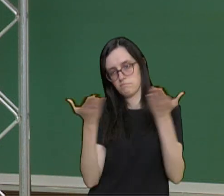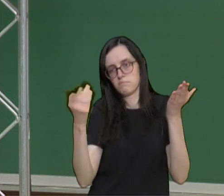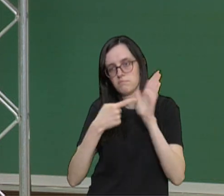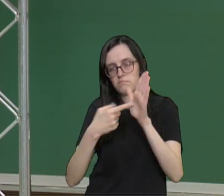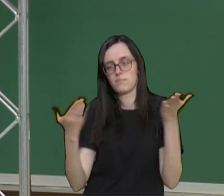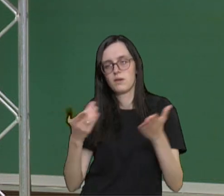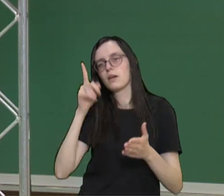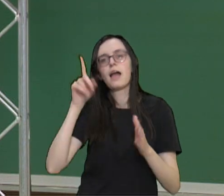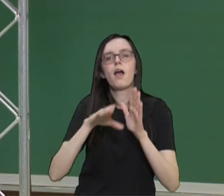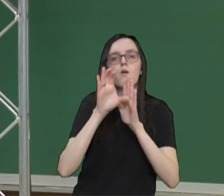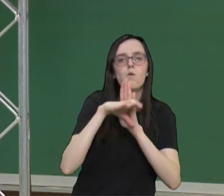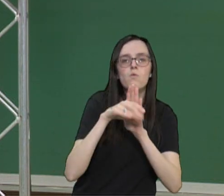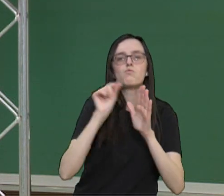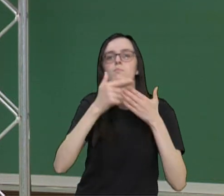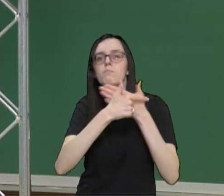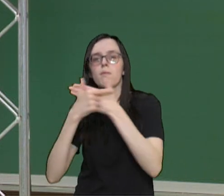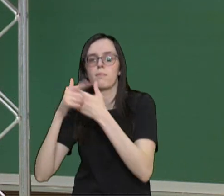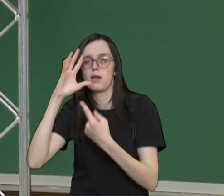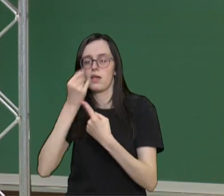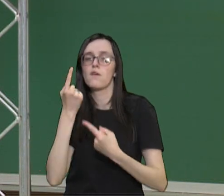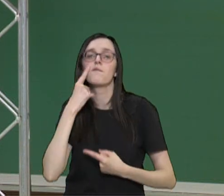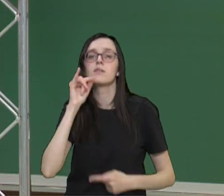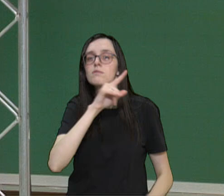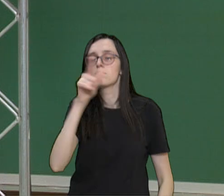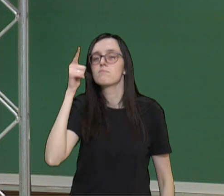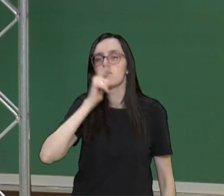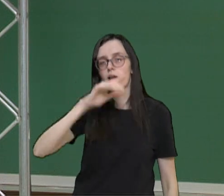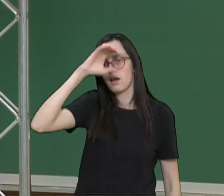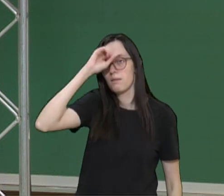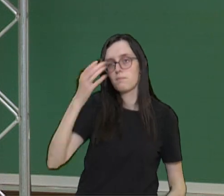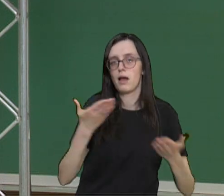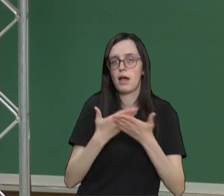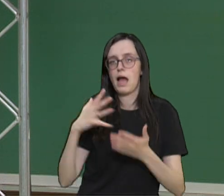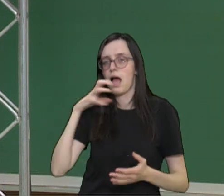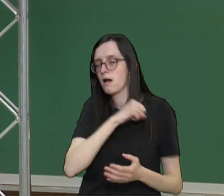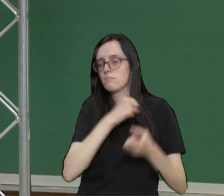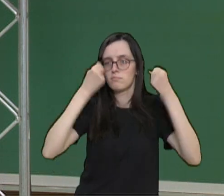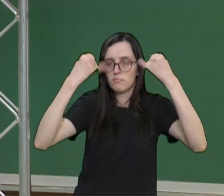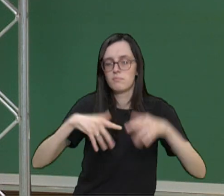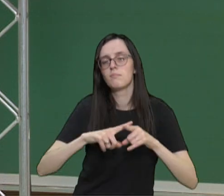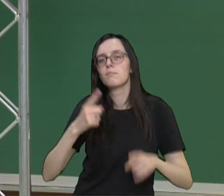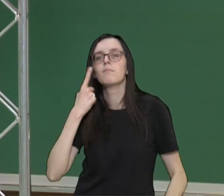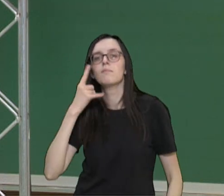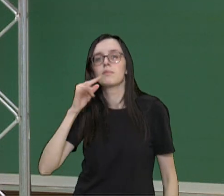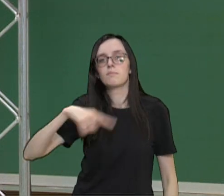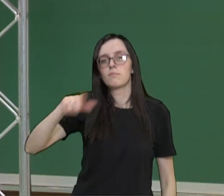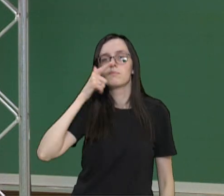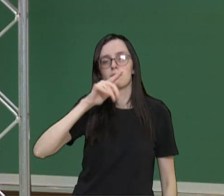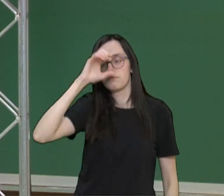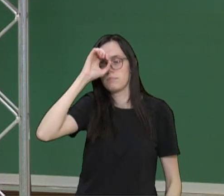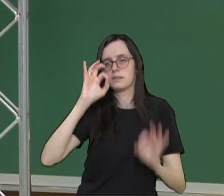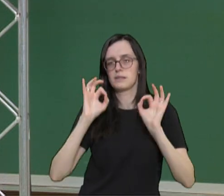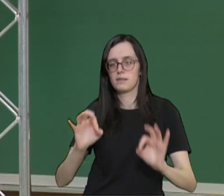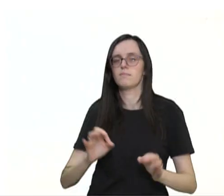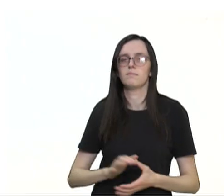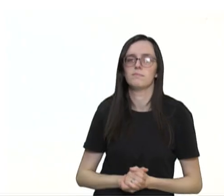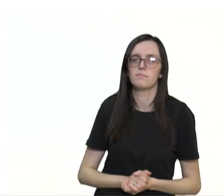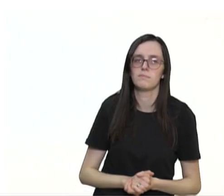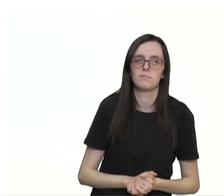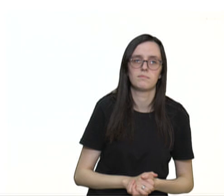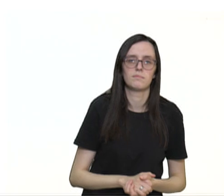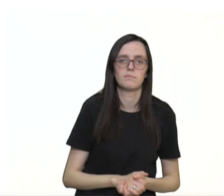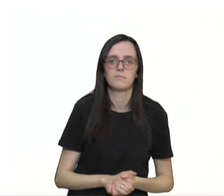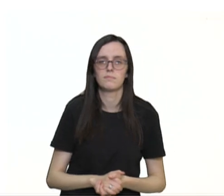conceitos e funções de arte, tá? Vamos ver se vocês aprenderam nessa aula. Foi rapidinha, mas vamos ver se vocês aprenderam direitinho.